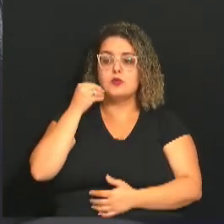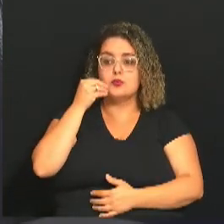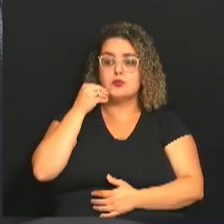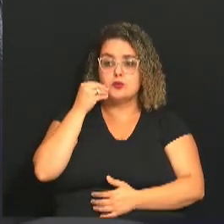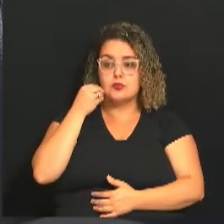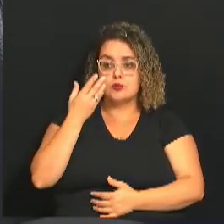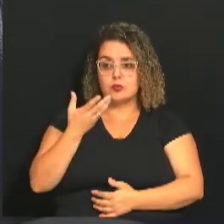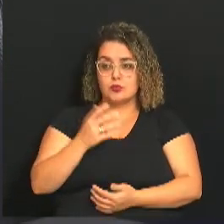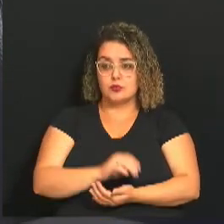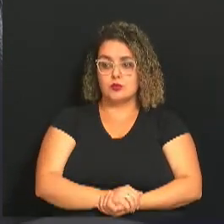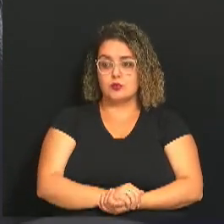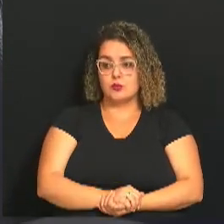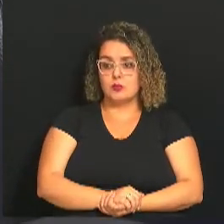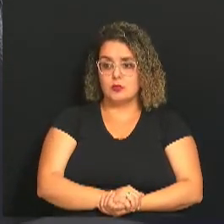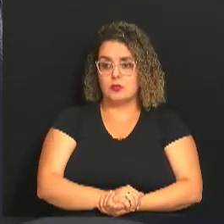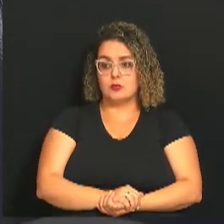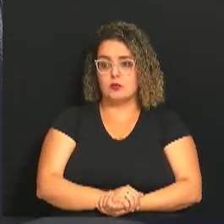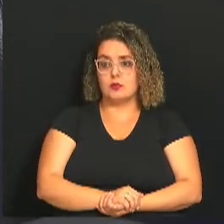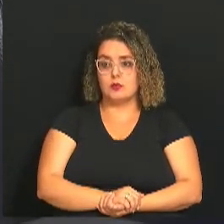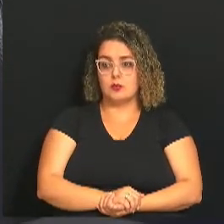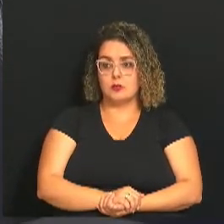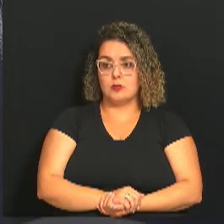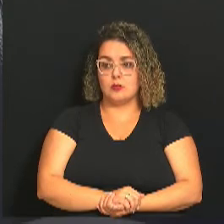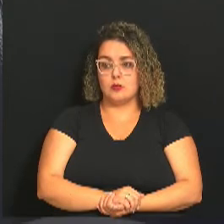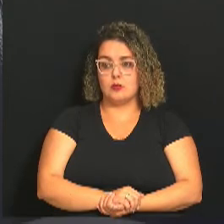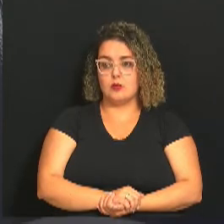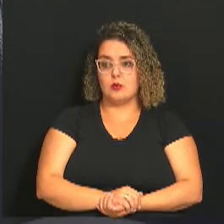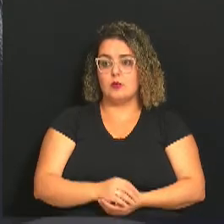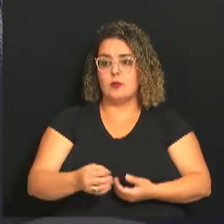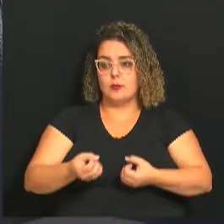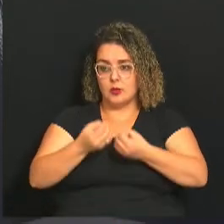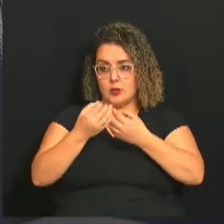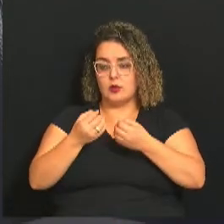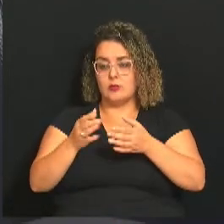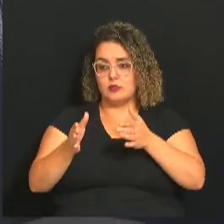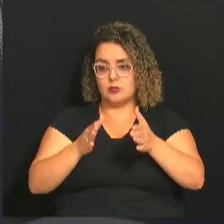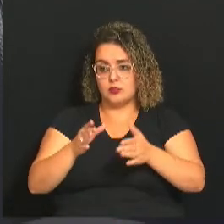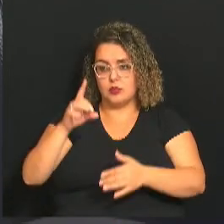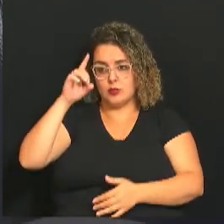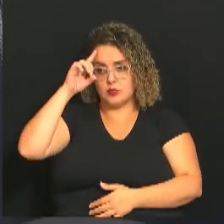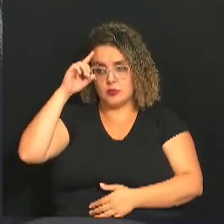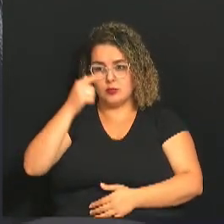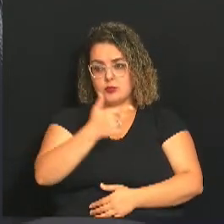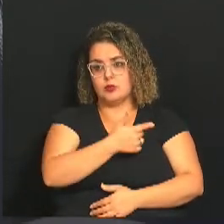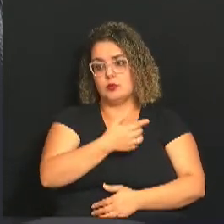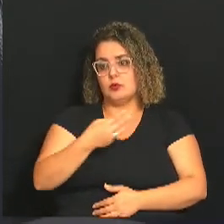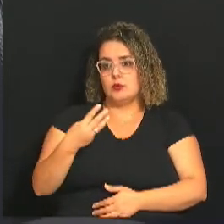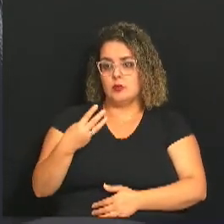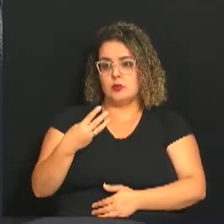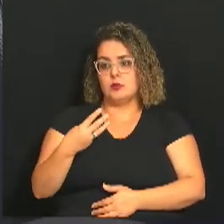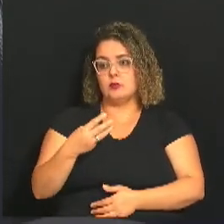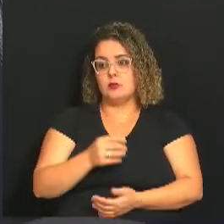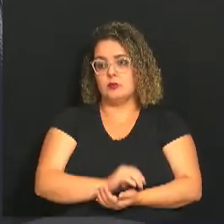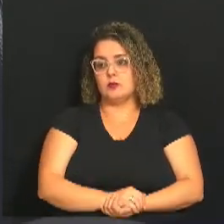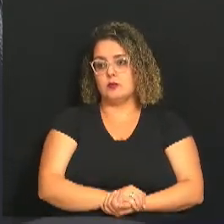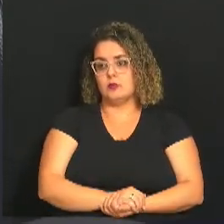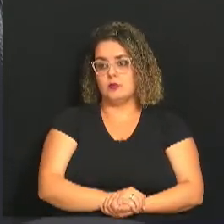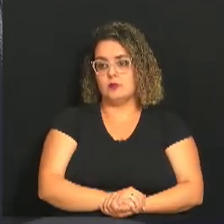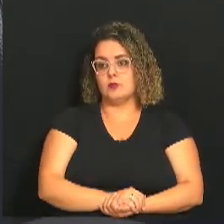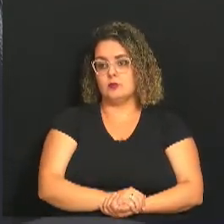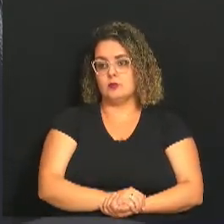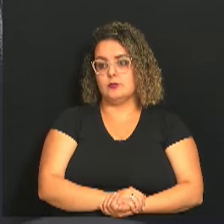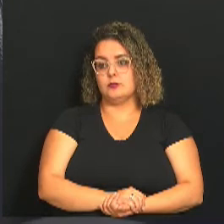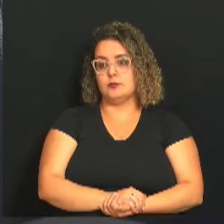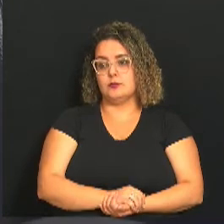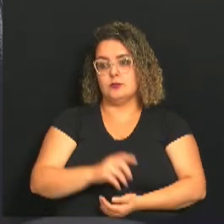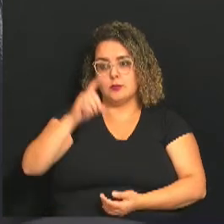que você nos pudesse informar se nesse dia 23, que é o Dia Mundial